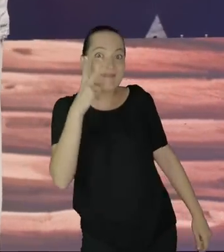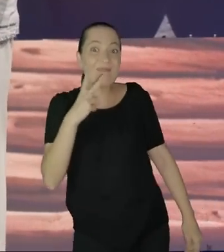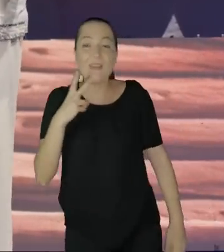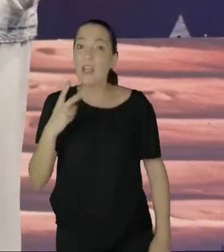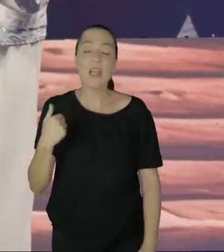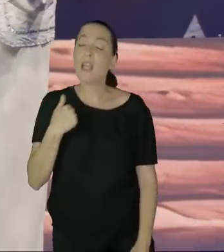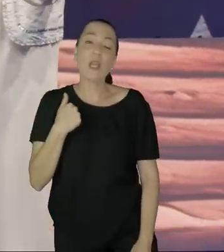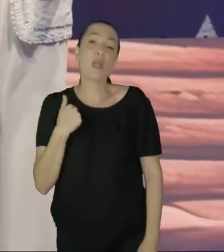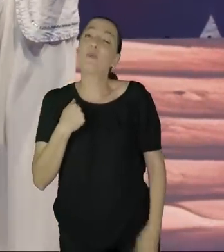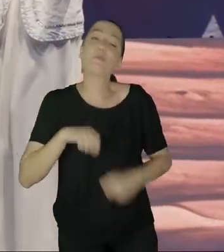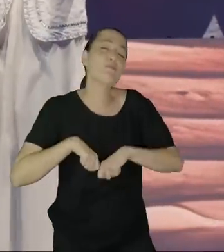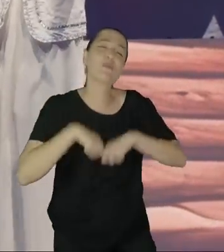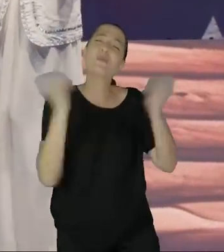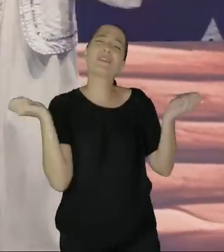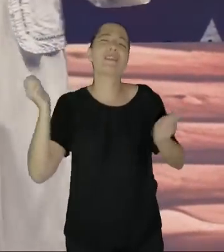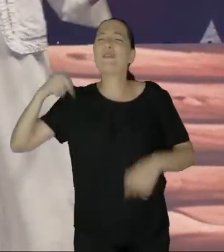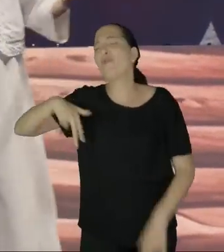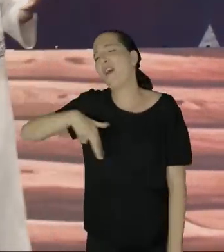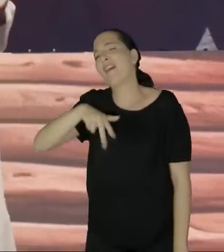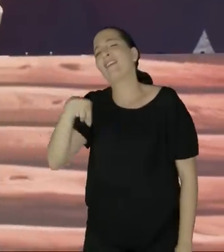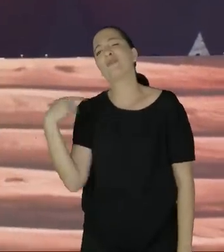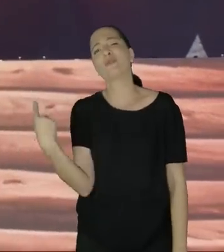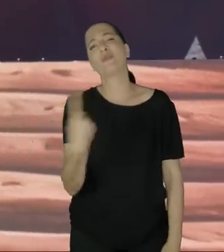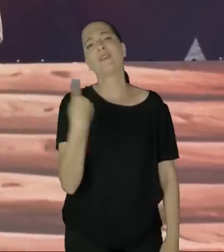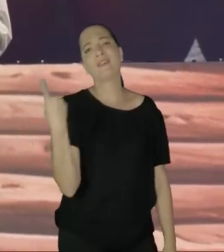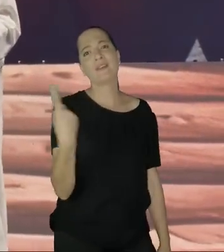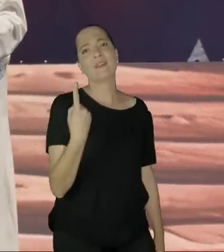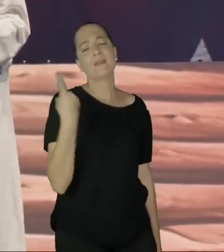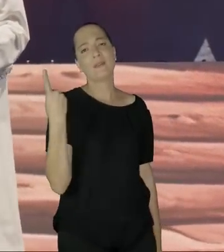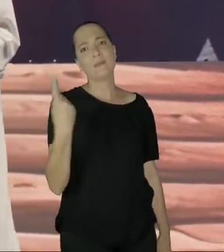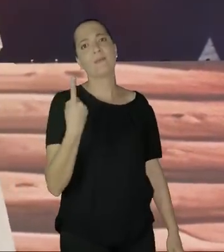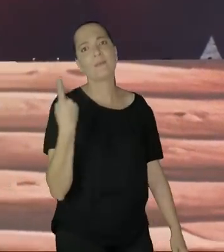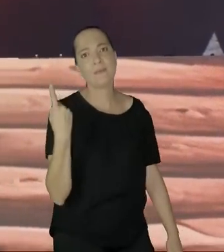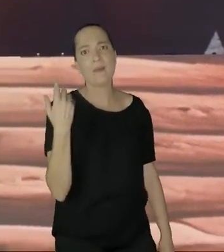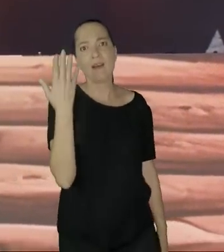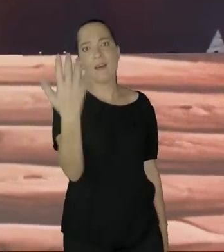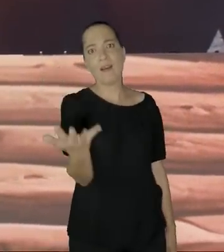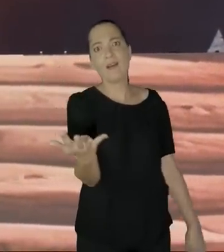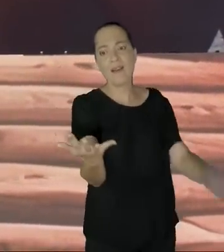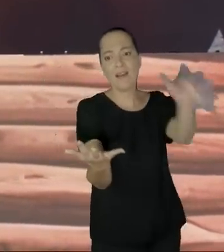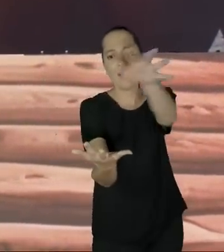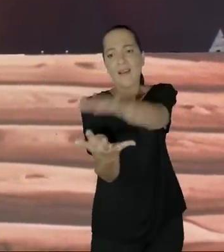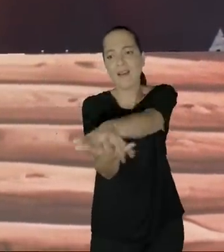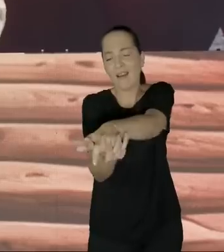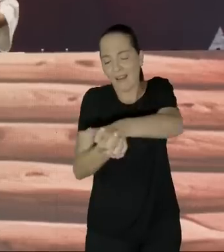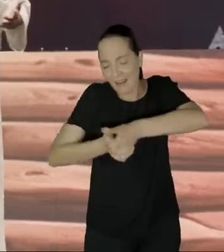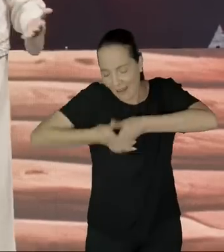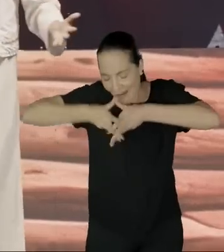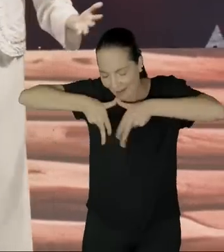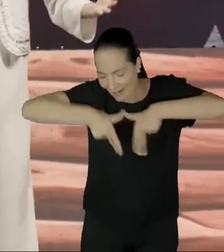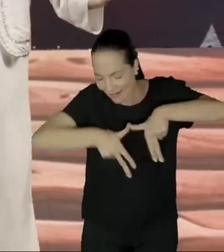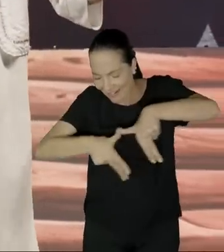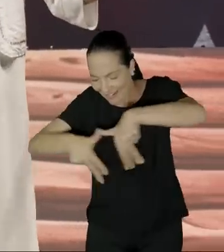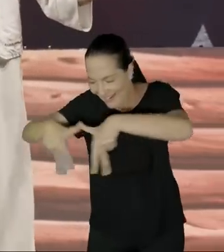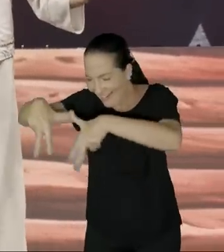andar sozinho, só com tua mão a me